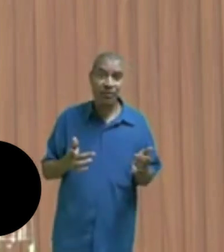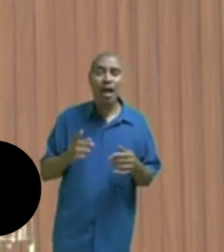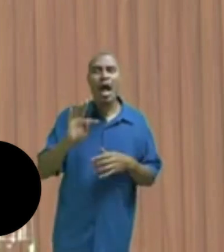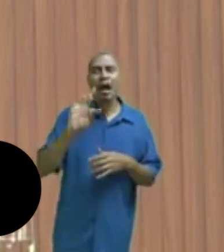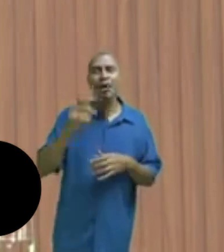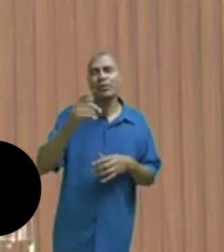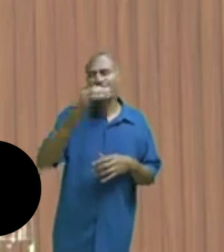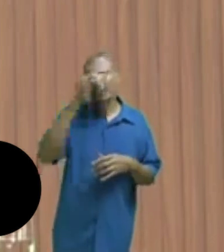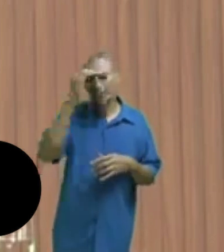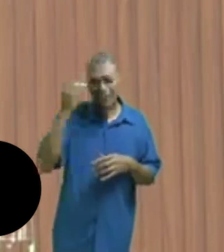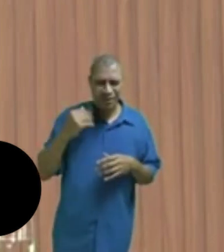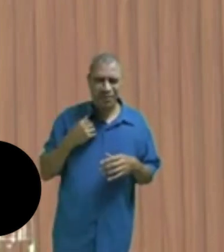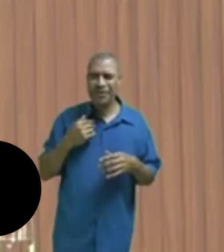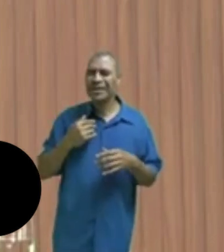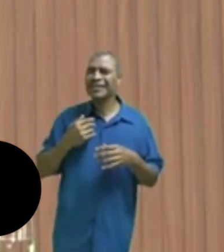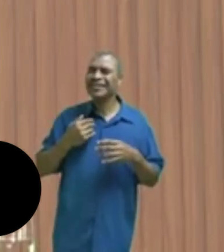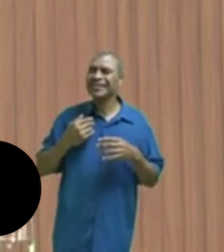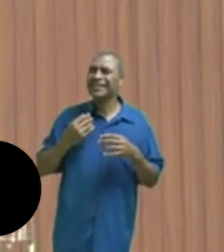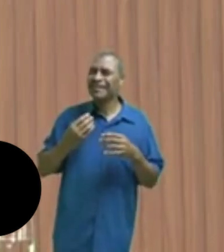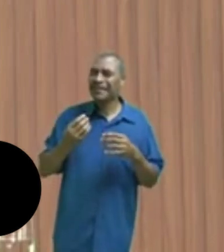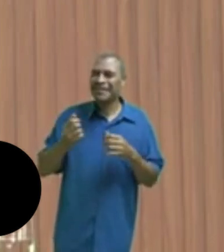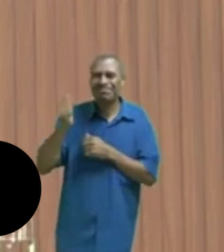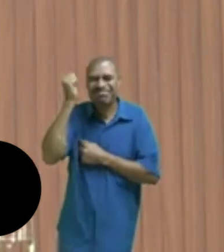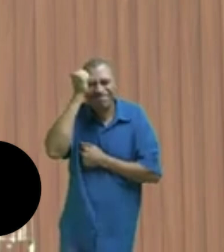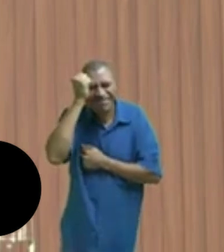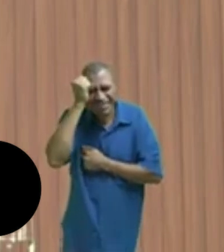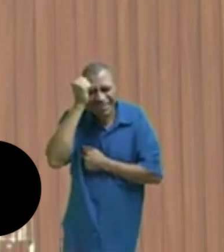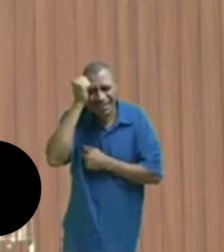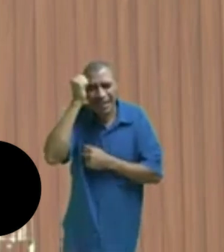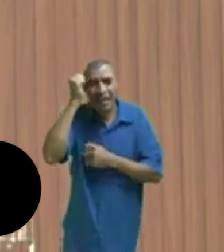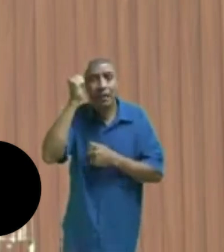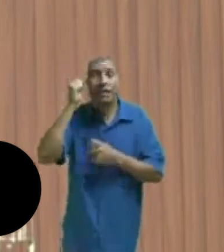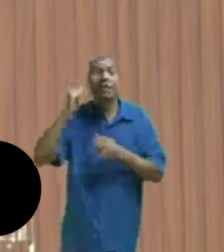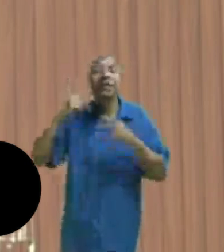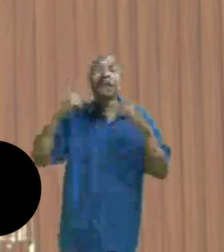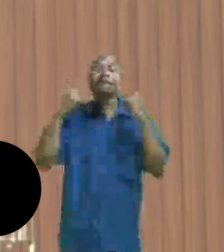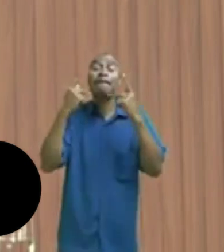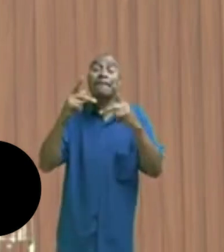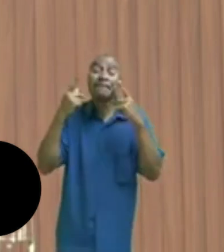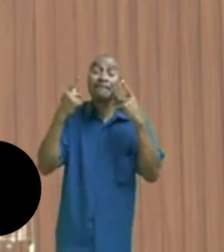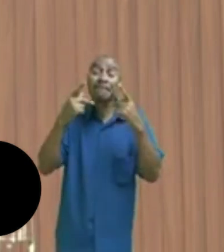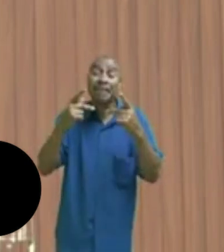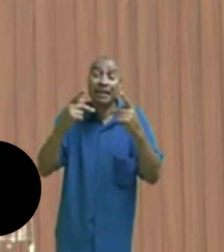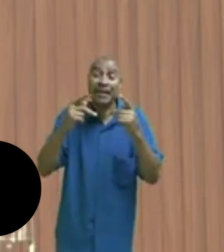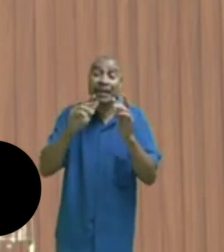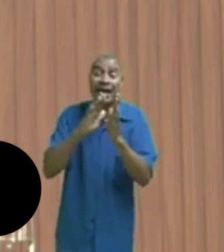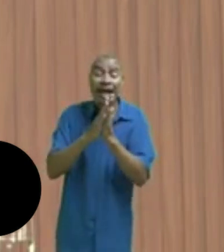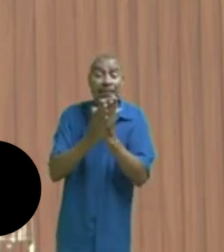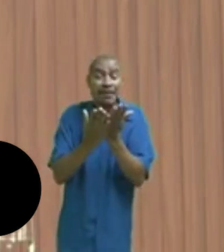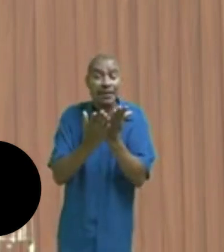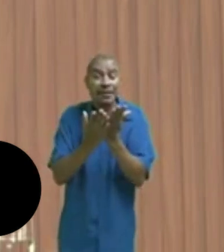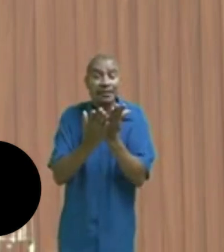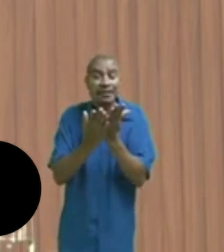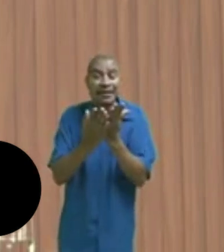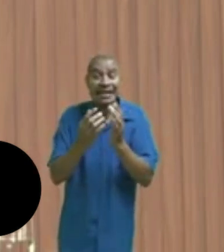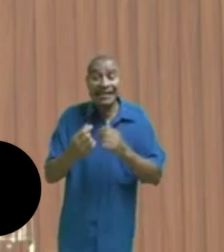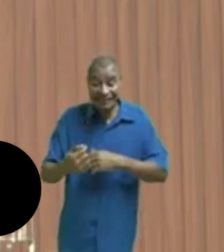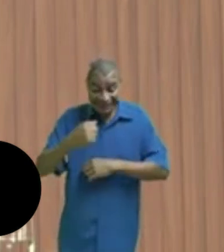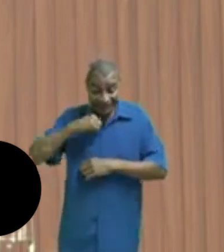de novo, quando fala do seu interior, jorra o rio de água